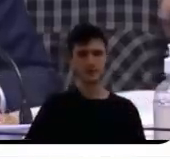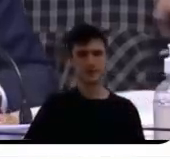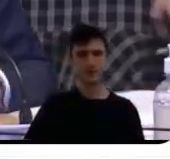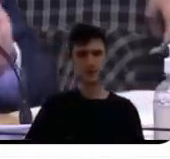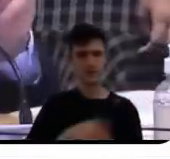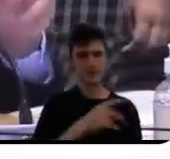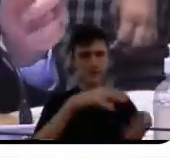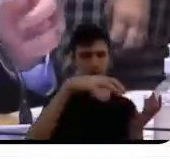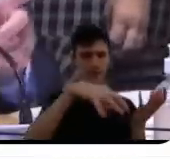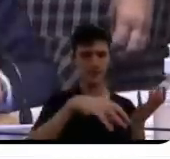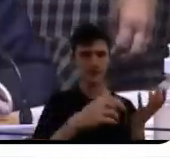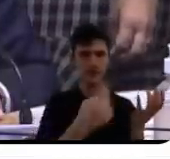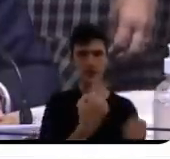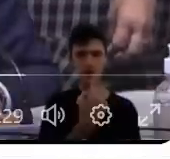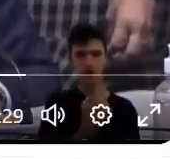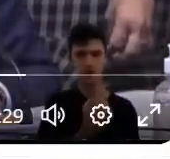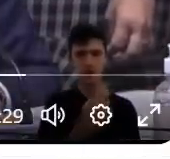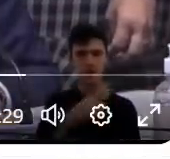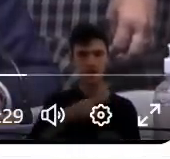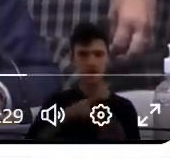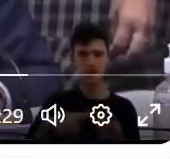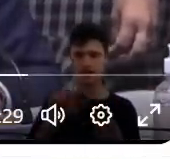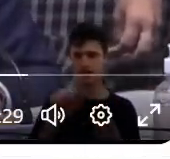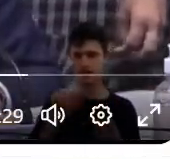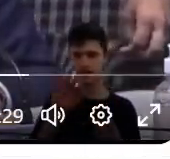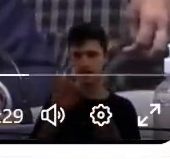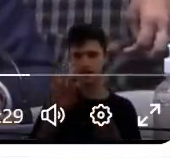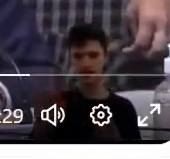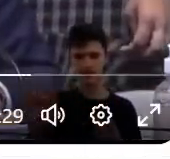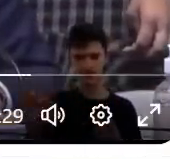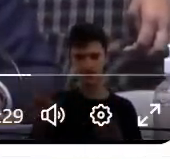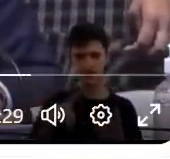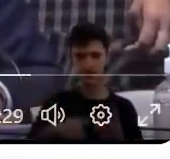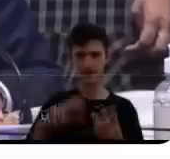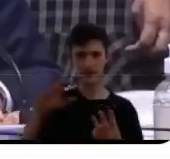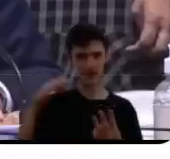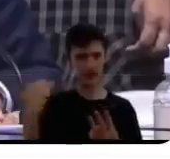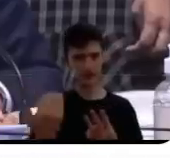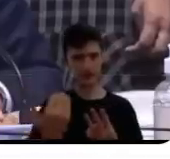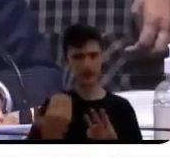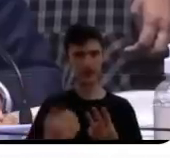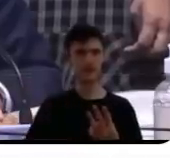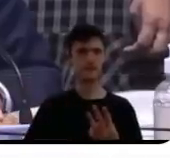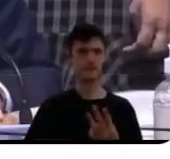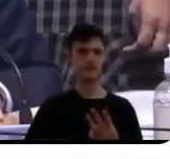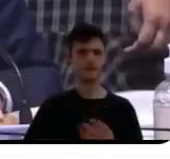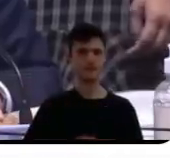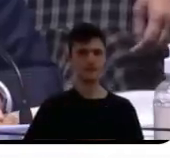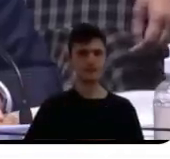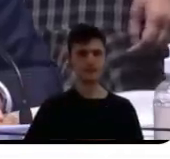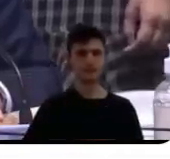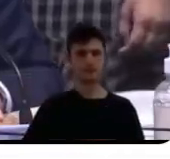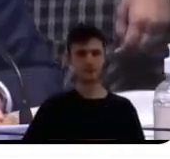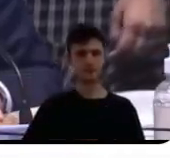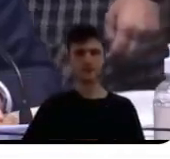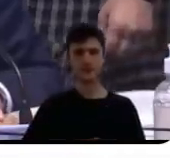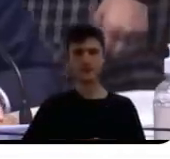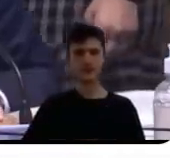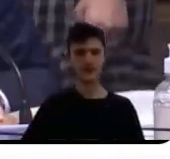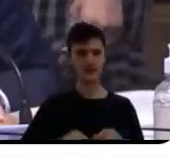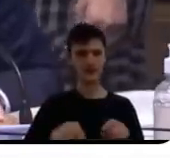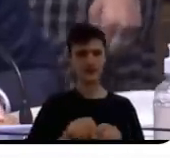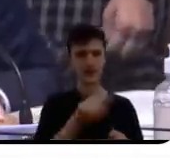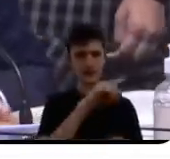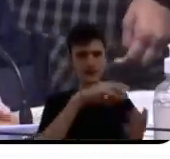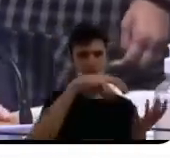órgão só tem o STF O seu tem o seu tem a câmera também entendeu no Planalto Nós tomamos